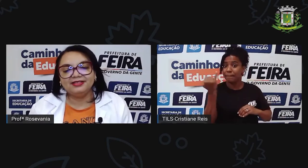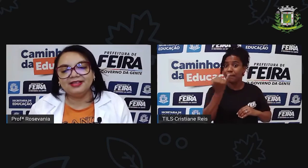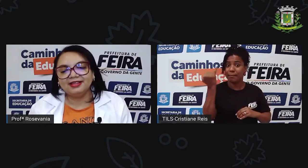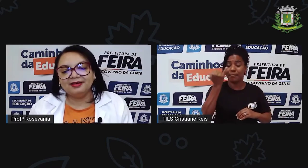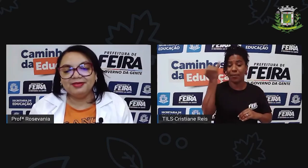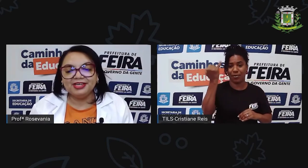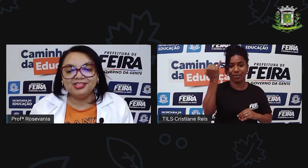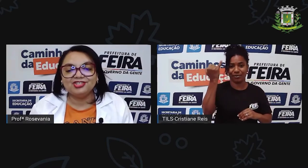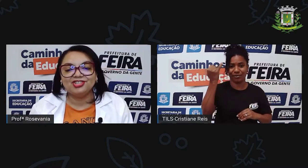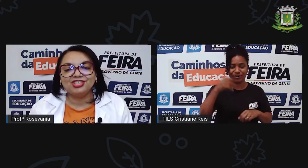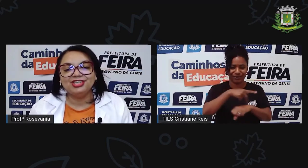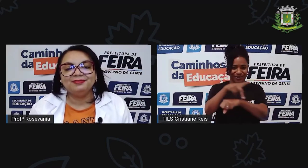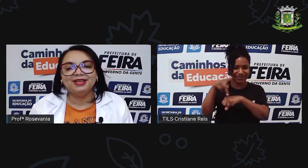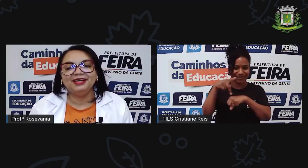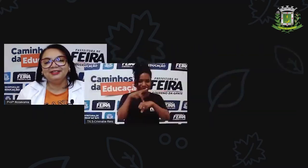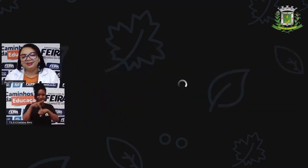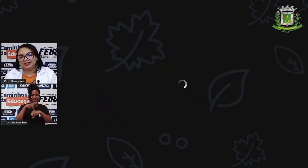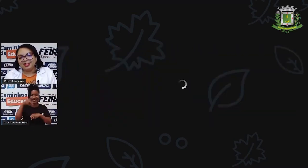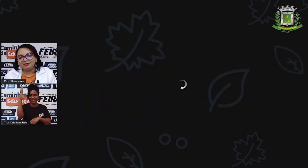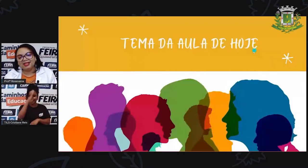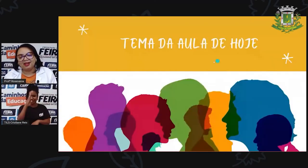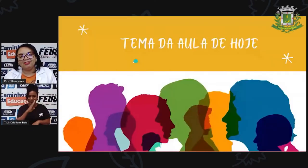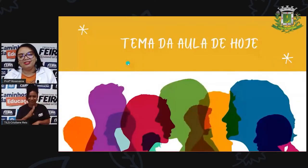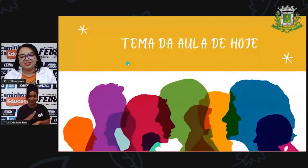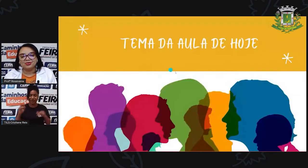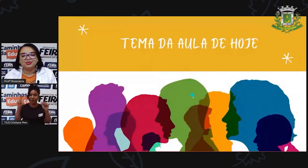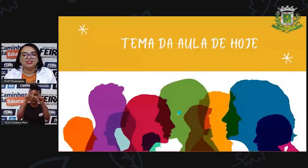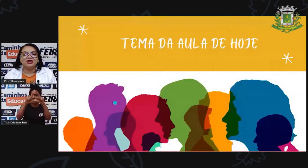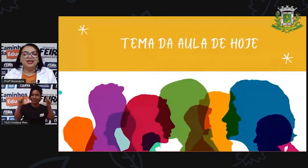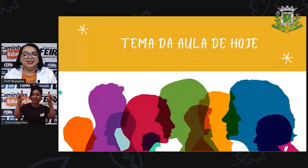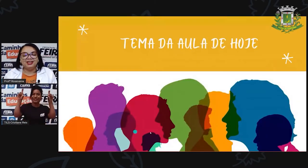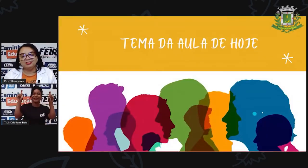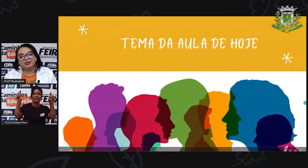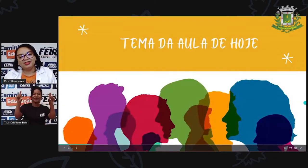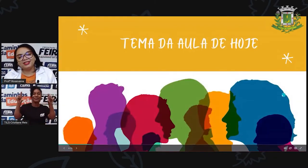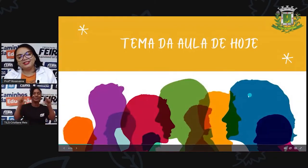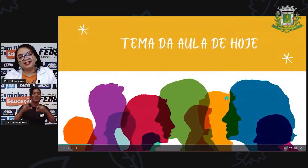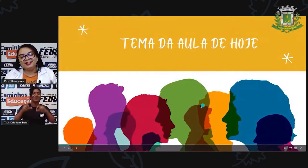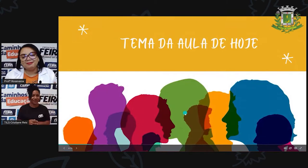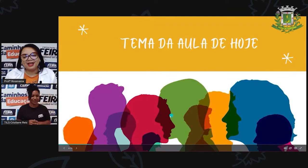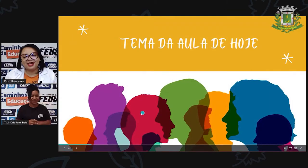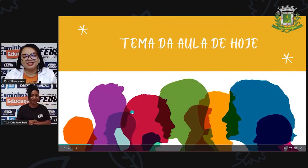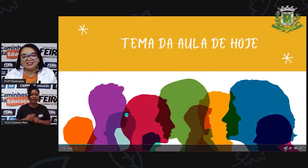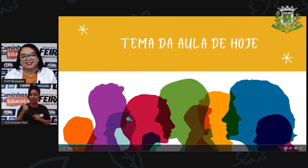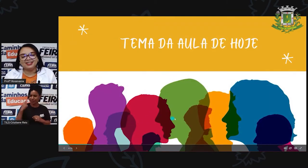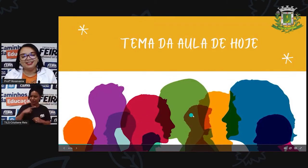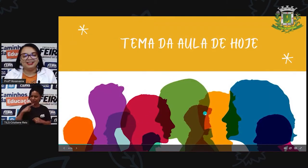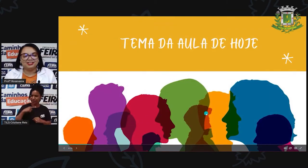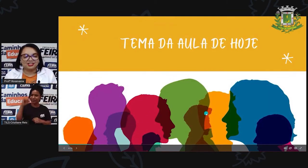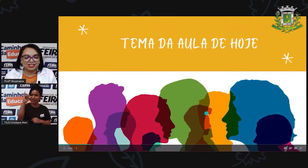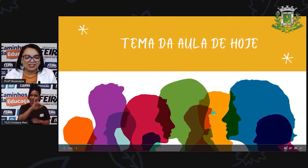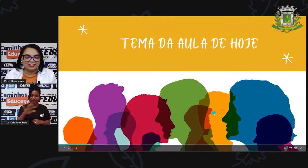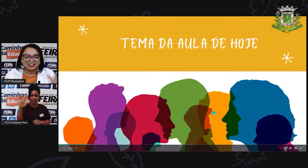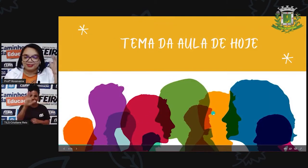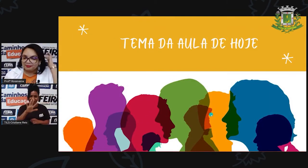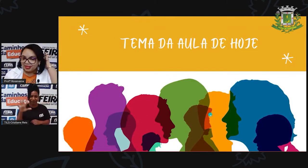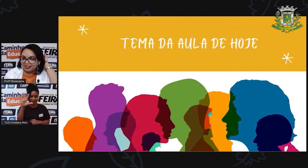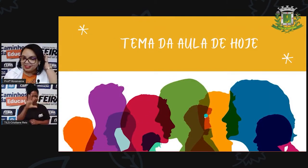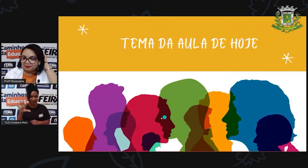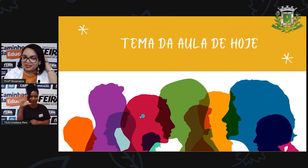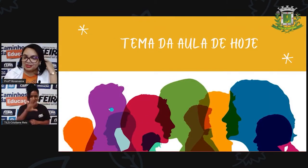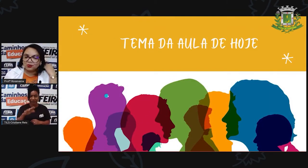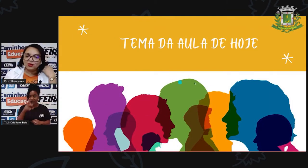é exatamente o tema da aula de hoje. E eu já botei essa imagenzinha aí, né, cheia de